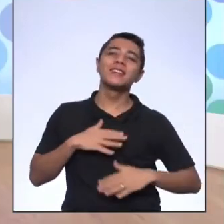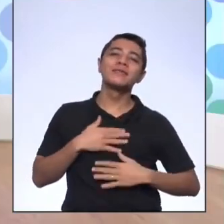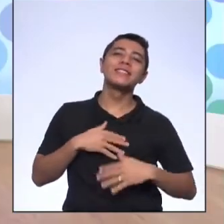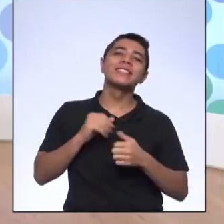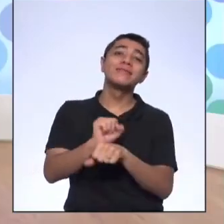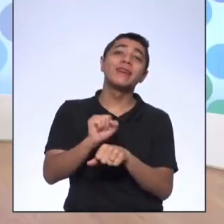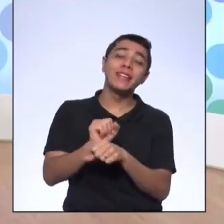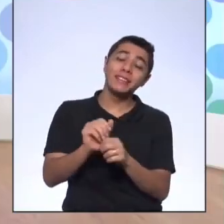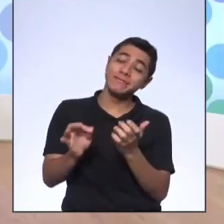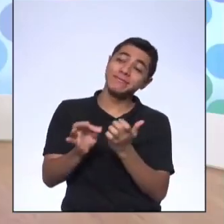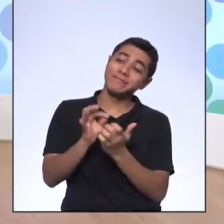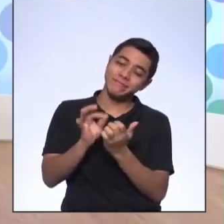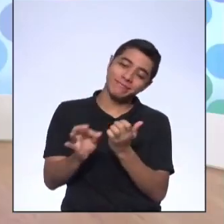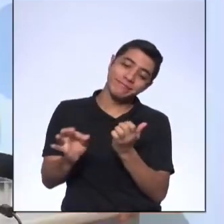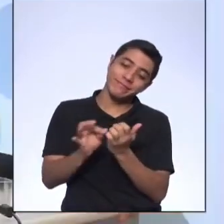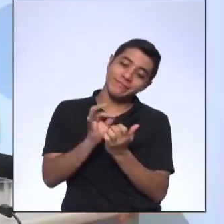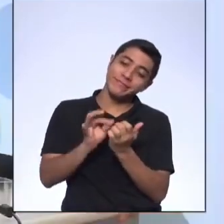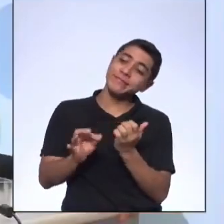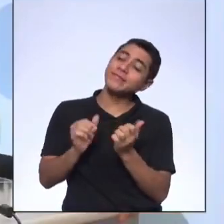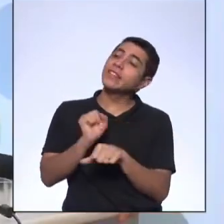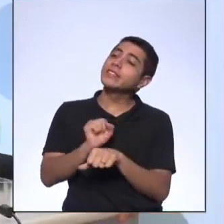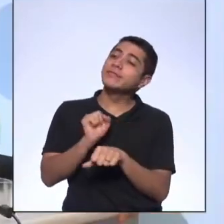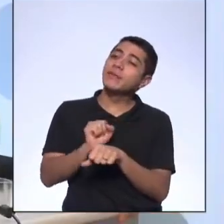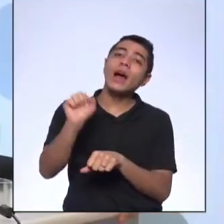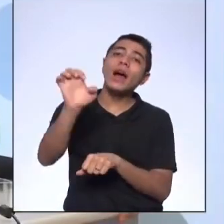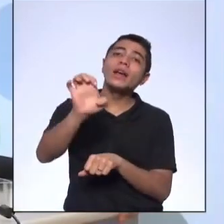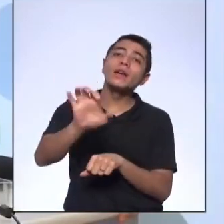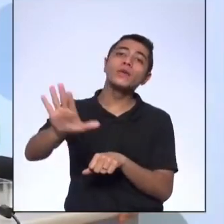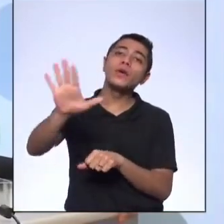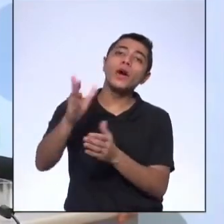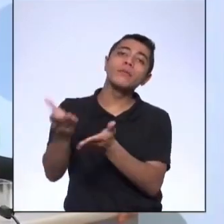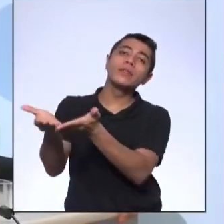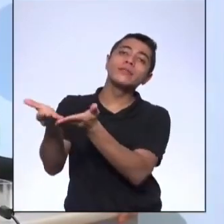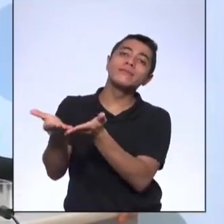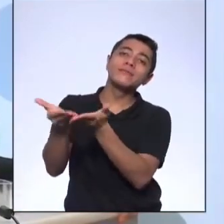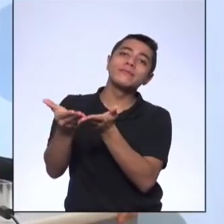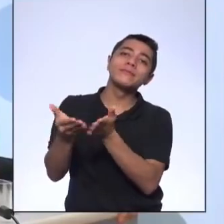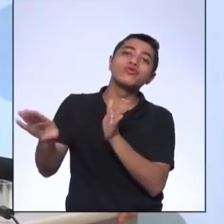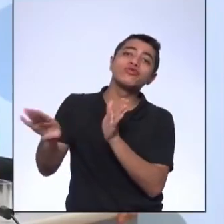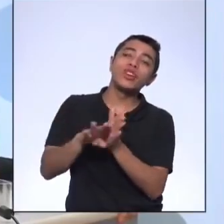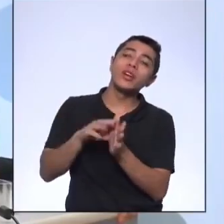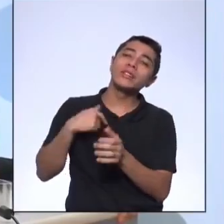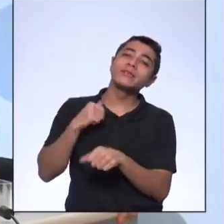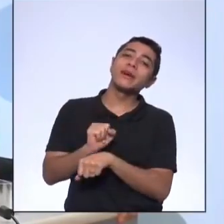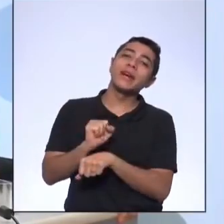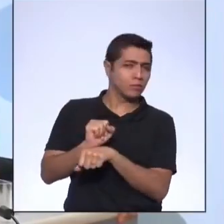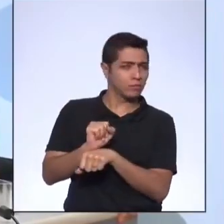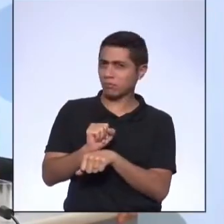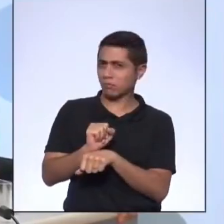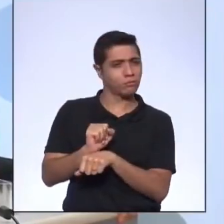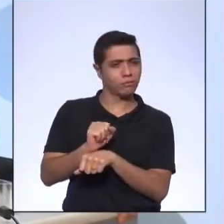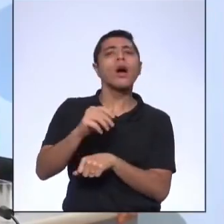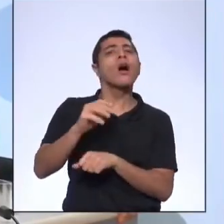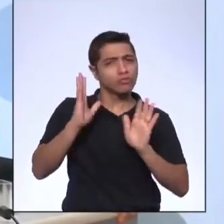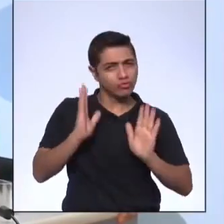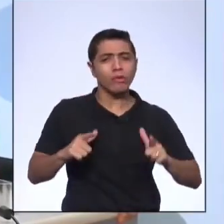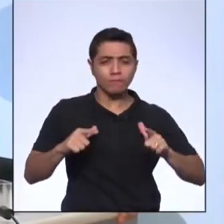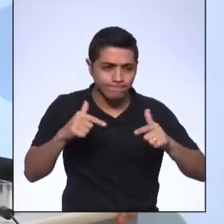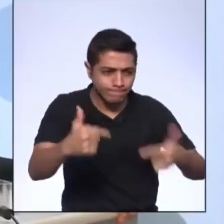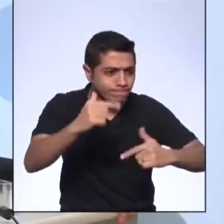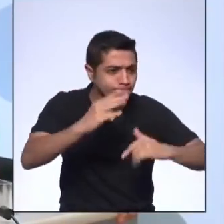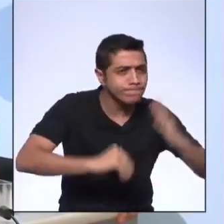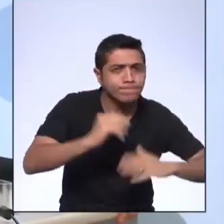esperando os europeus chegarem. Já existia toda, né, uma riqueza cultural, uma riqueza